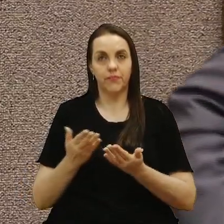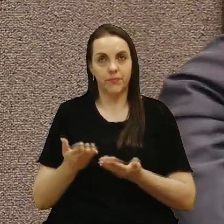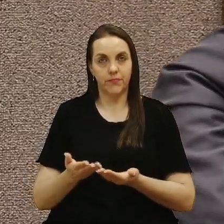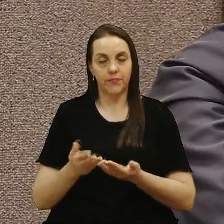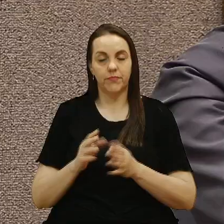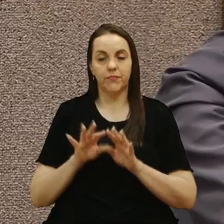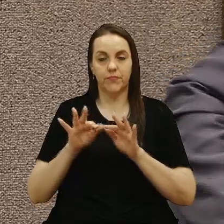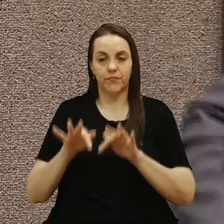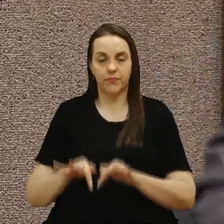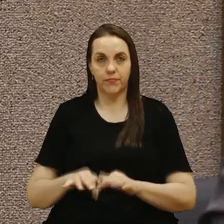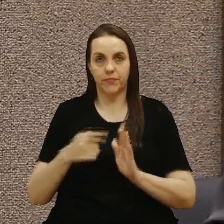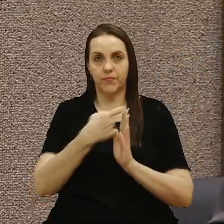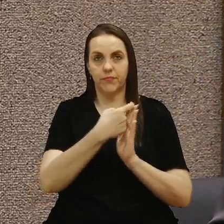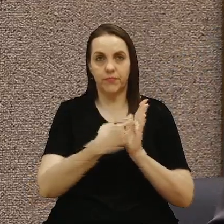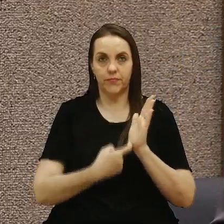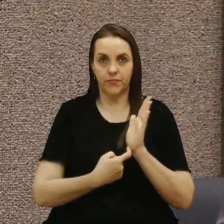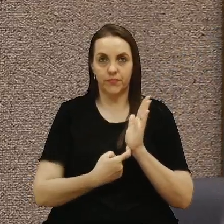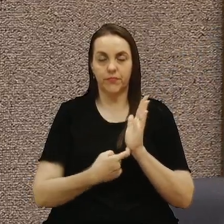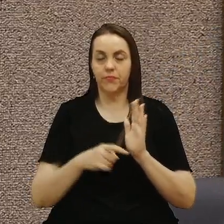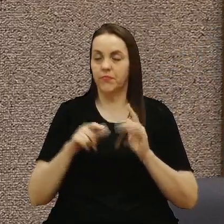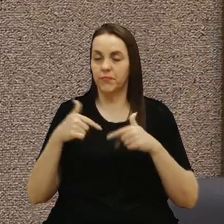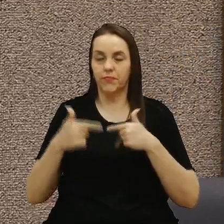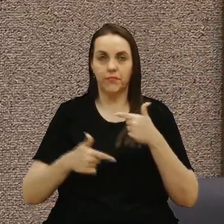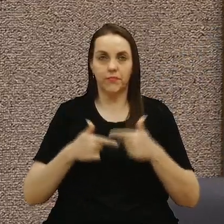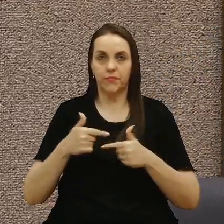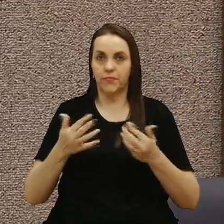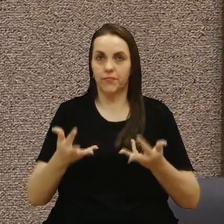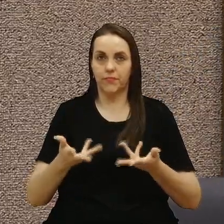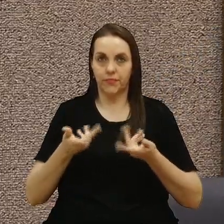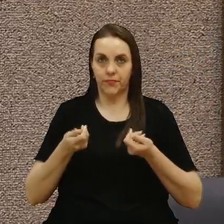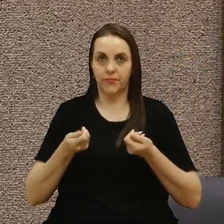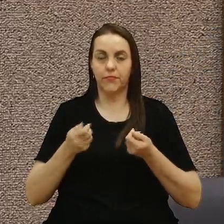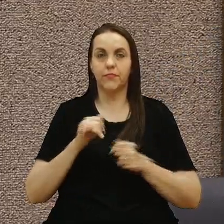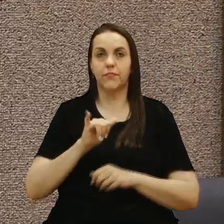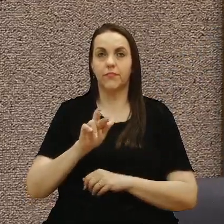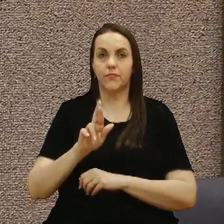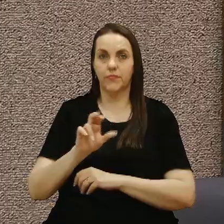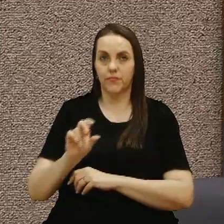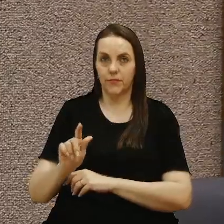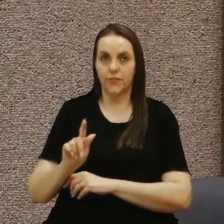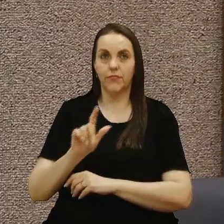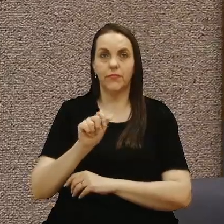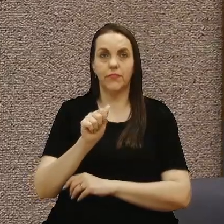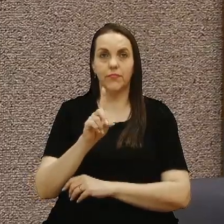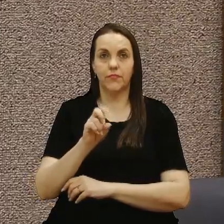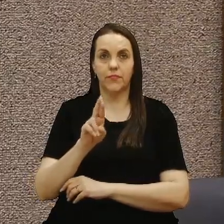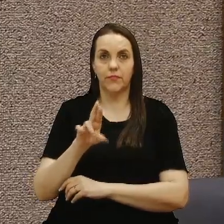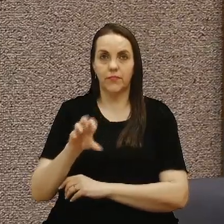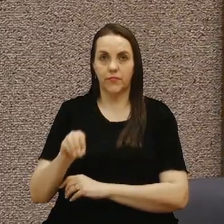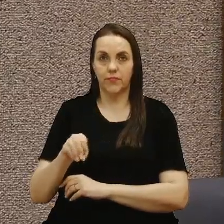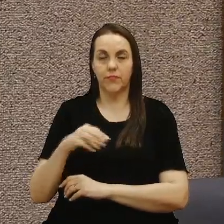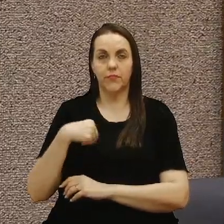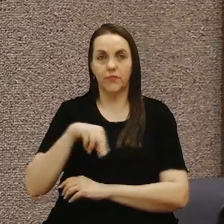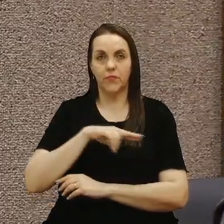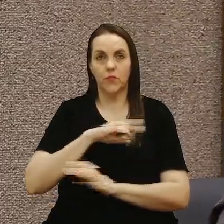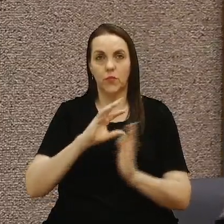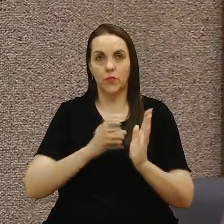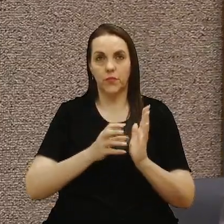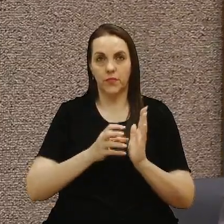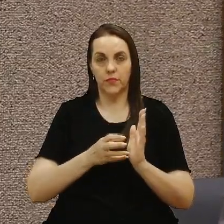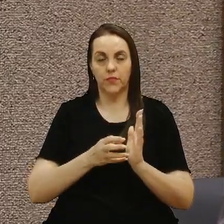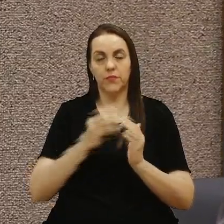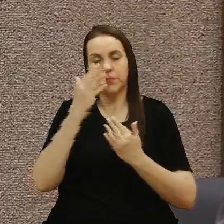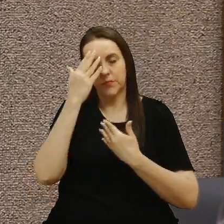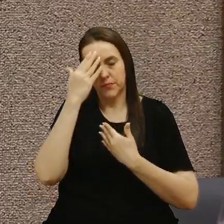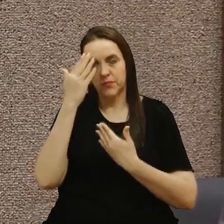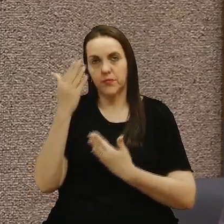concluiu os pareceres e fez um trabalho magnífico. Então, ao Igor, ao Adriano, lá na nossa bancada, um agradecimento